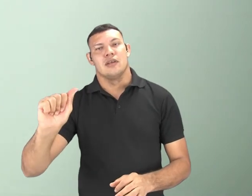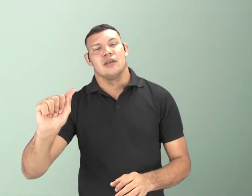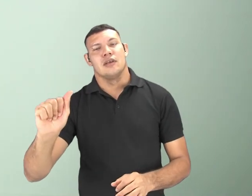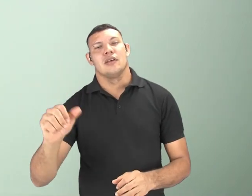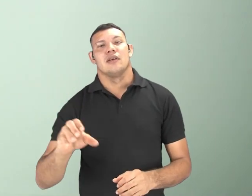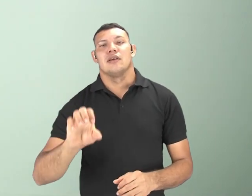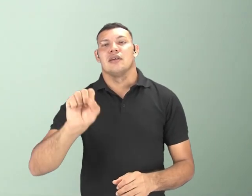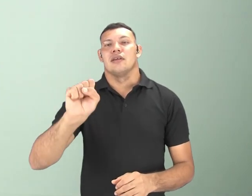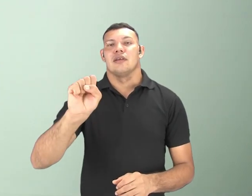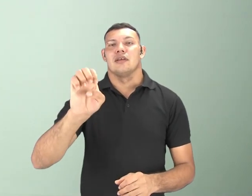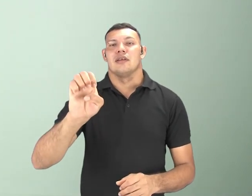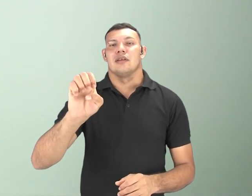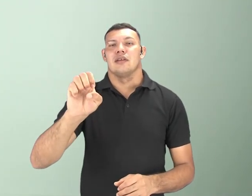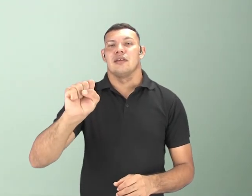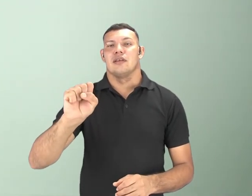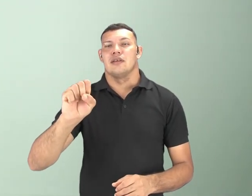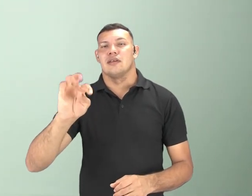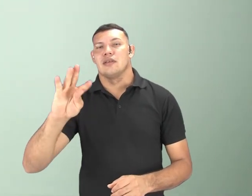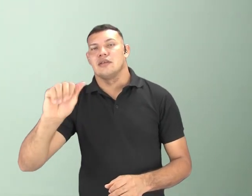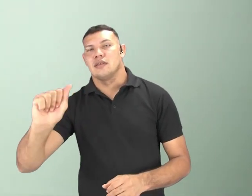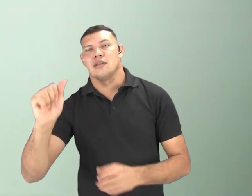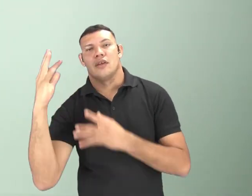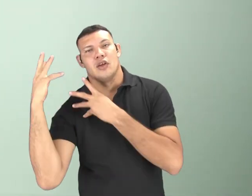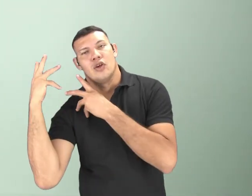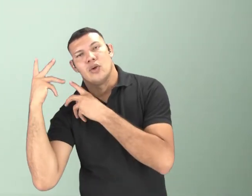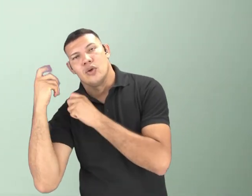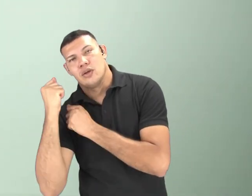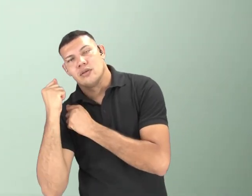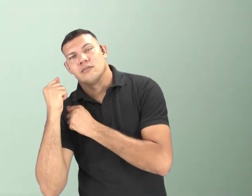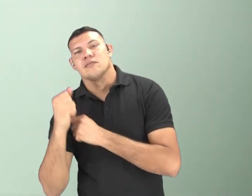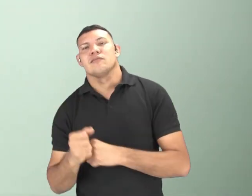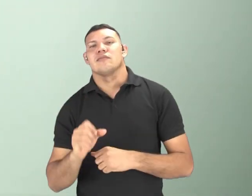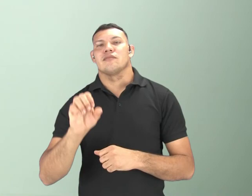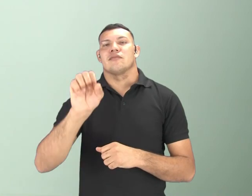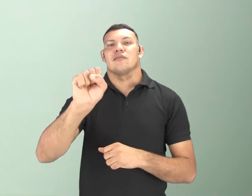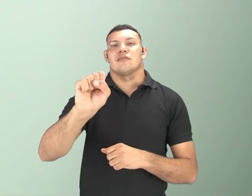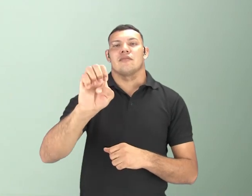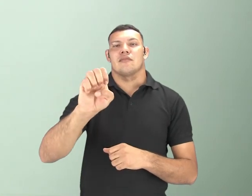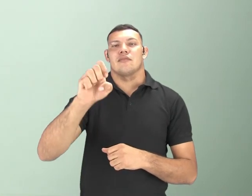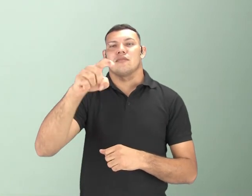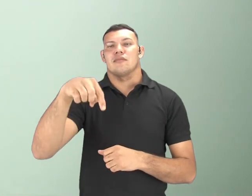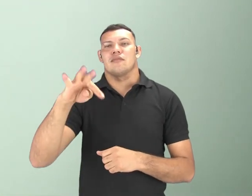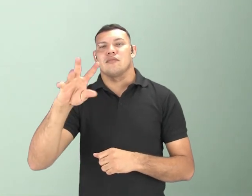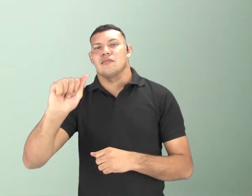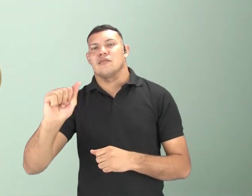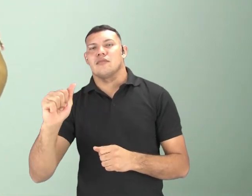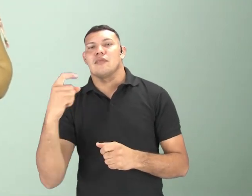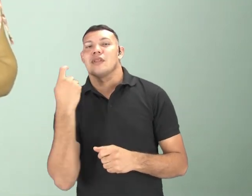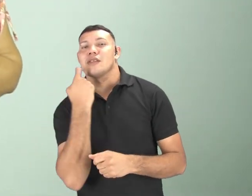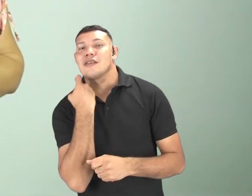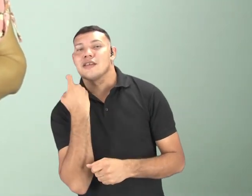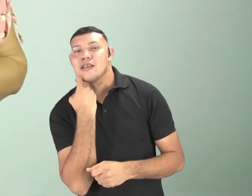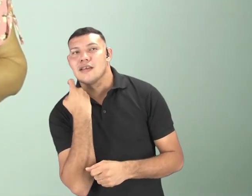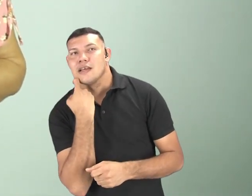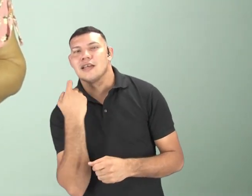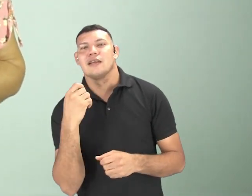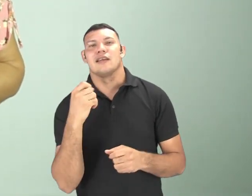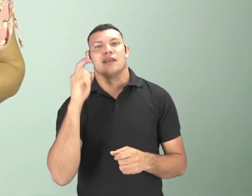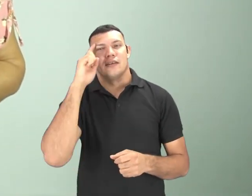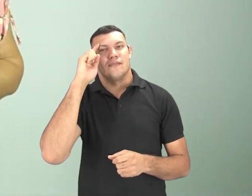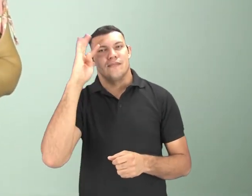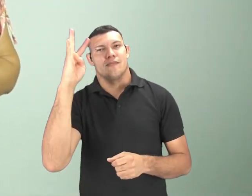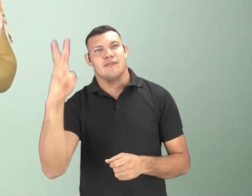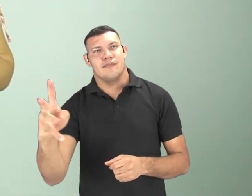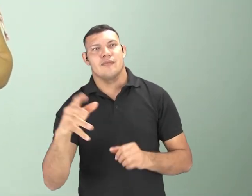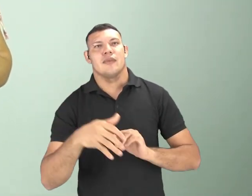manhã. Quando eu falo sexta, de tirar um cochilinho. E quando eu falo sexta-feira, sextou. E para